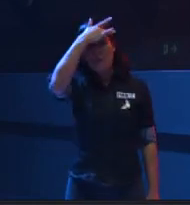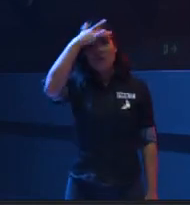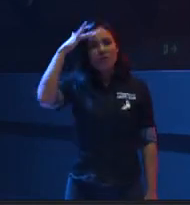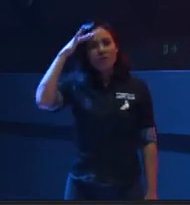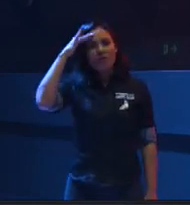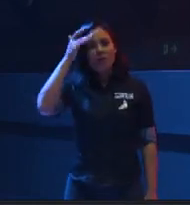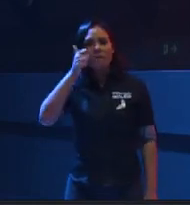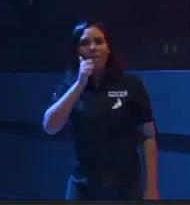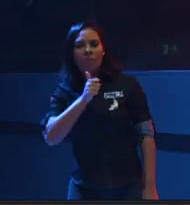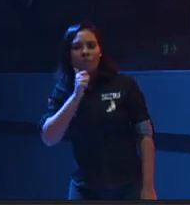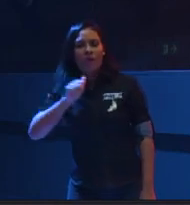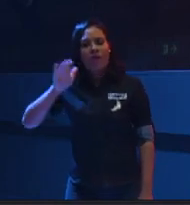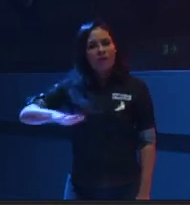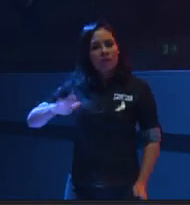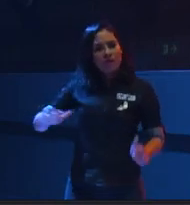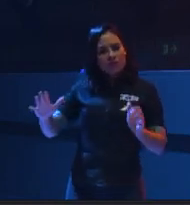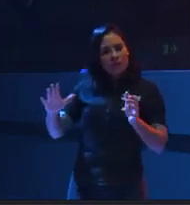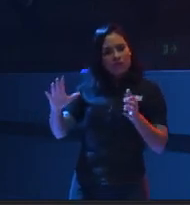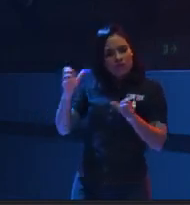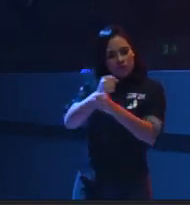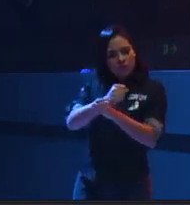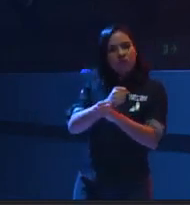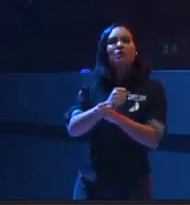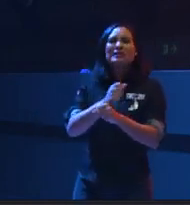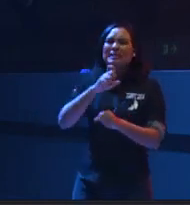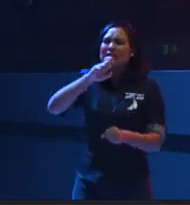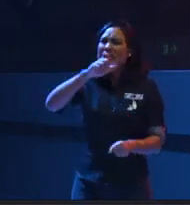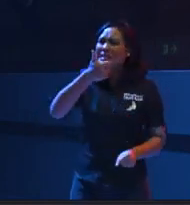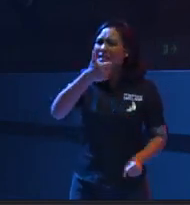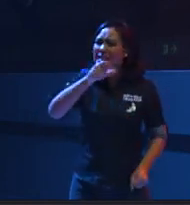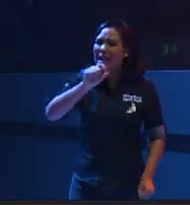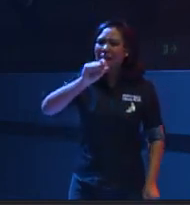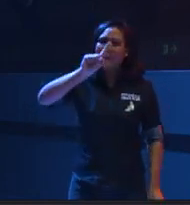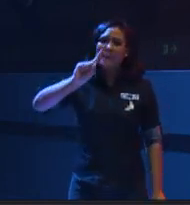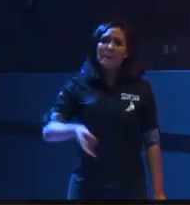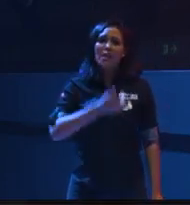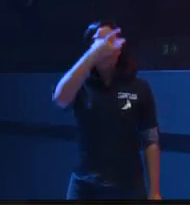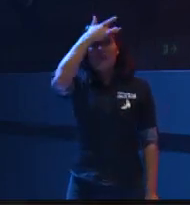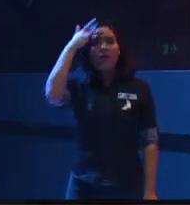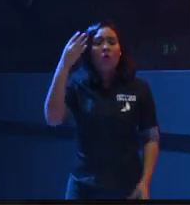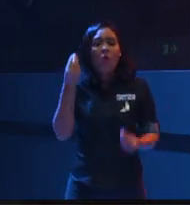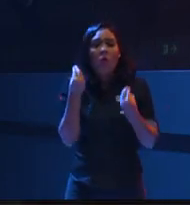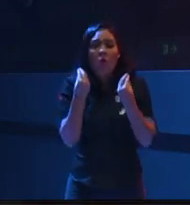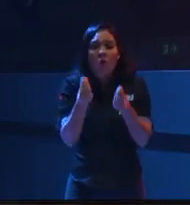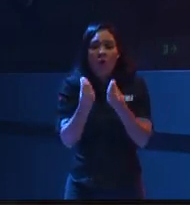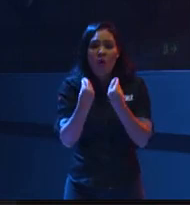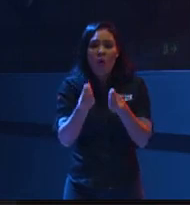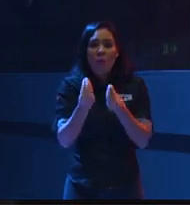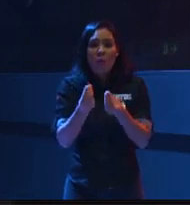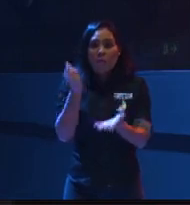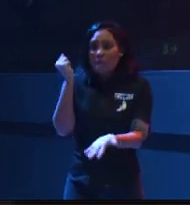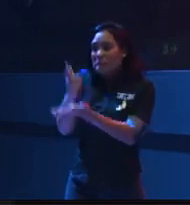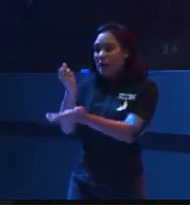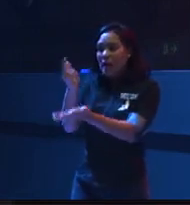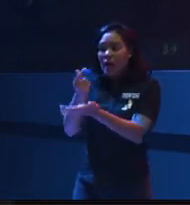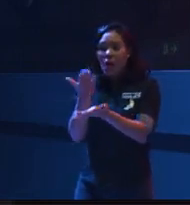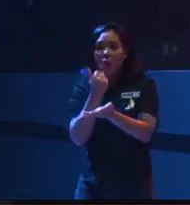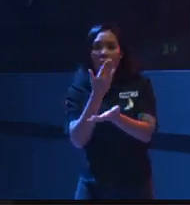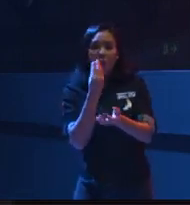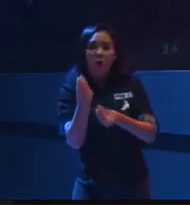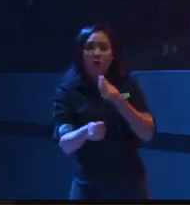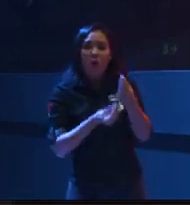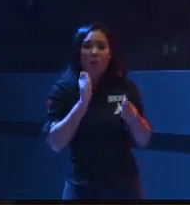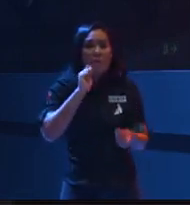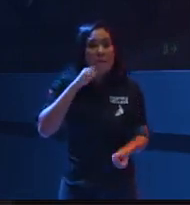para alimentar a gente demais não há dinheiro não tem nem onde comprar isso tudo não tem padaria